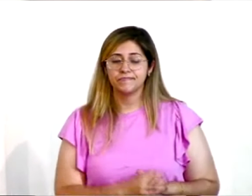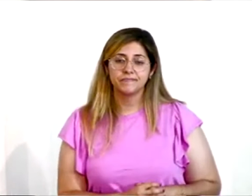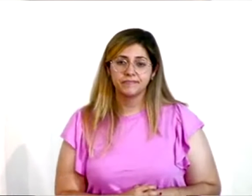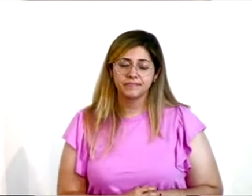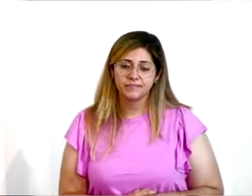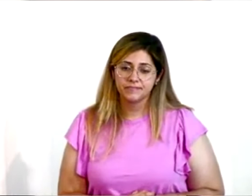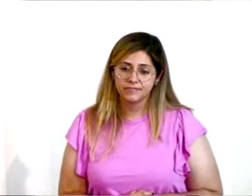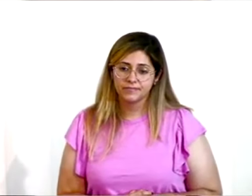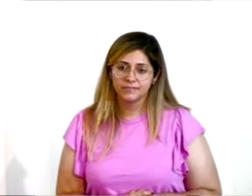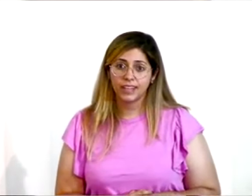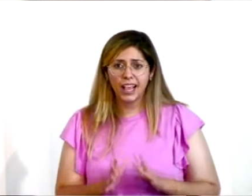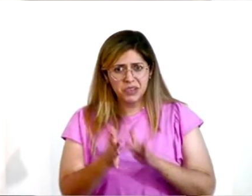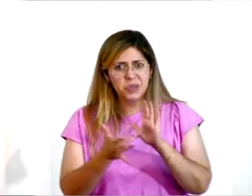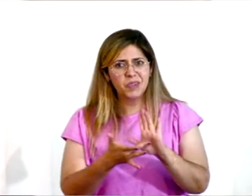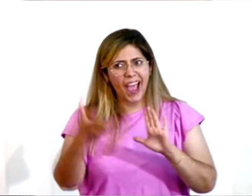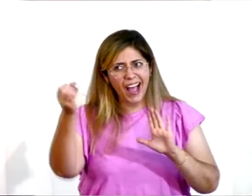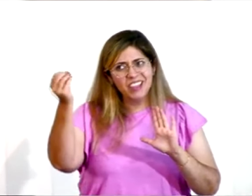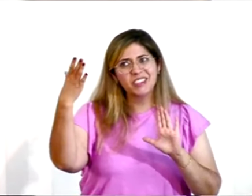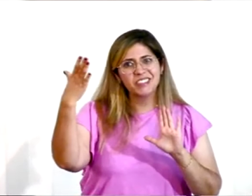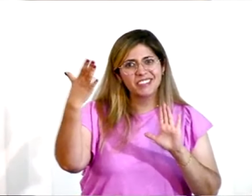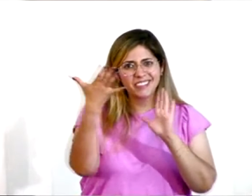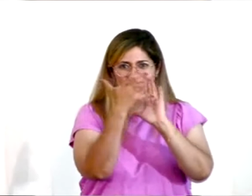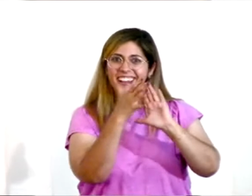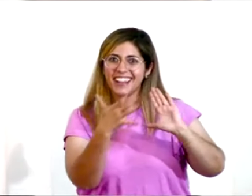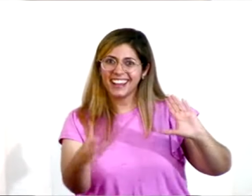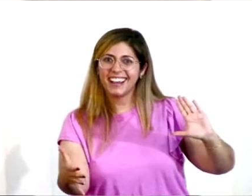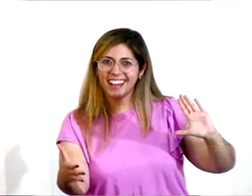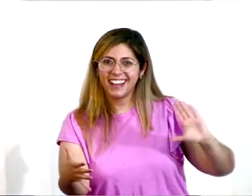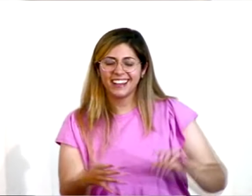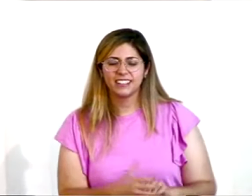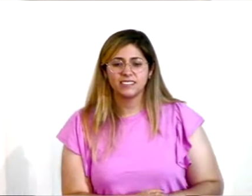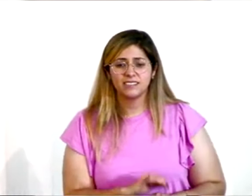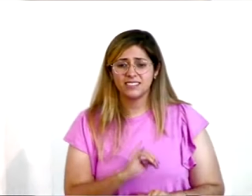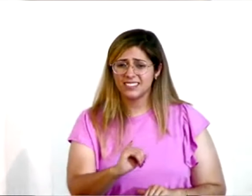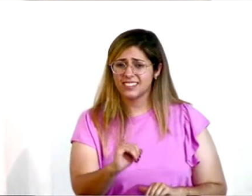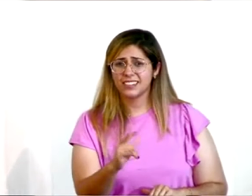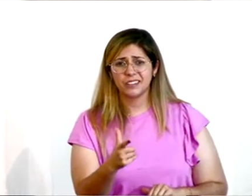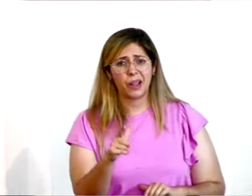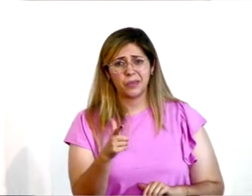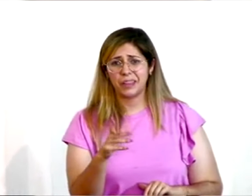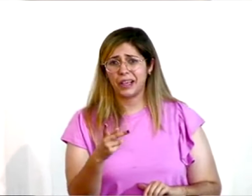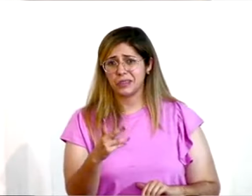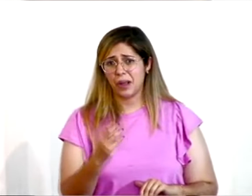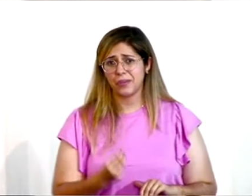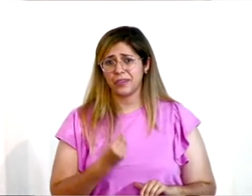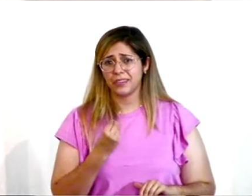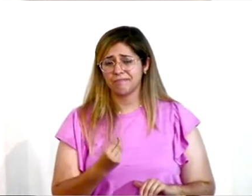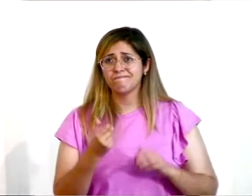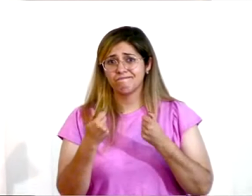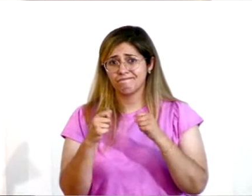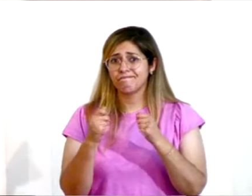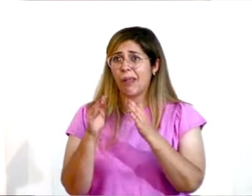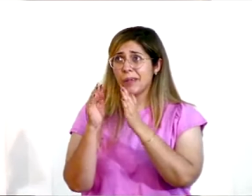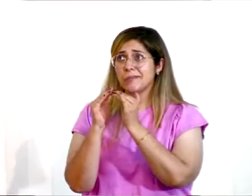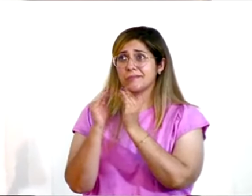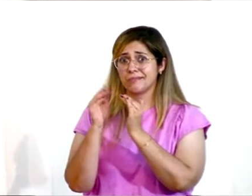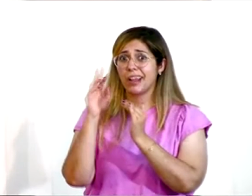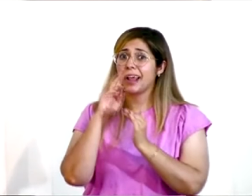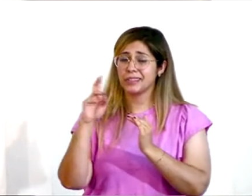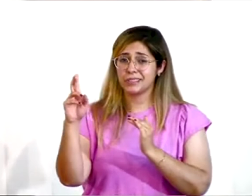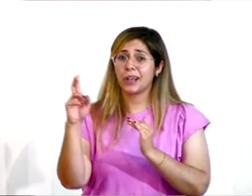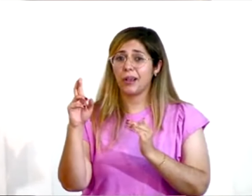Jesus é a luz. Se as pessoas não veem o Evangelho através de nós, é mais fácil a gente pensar que é porque ele